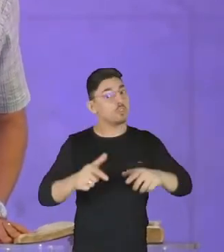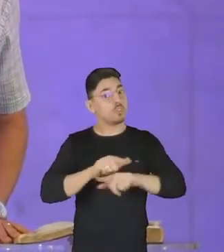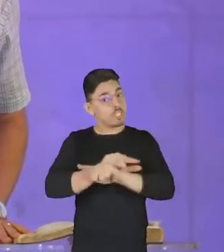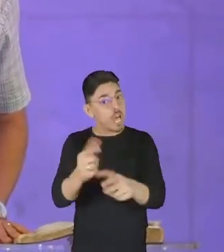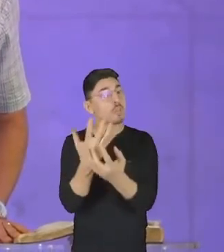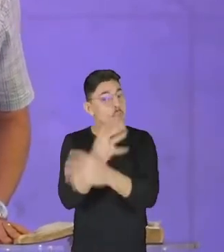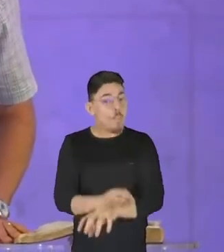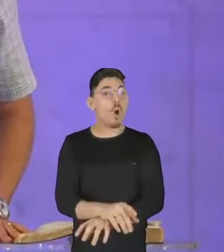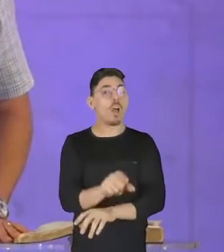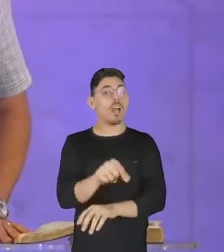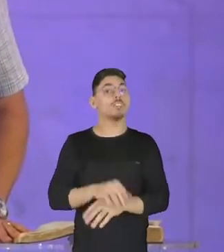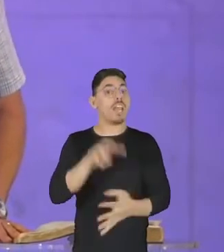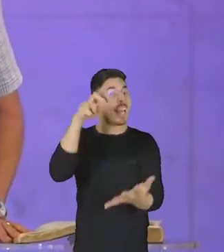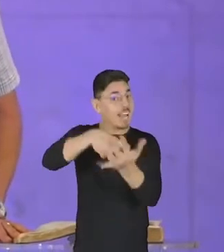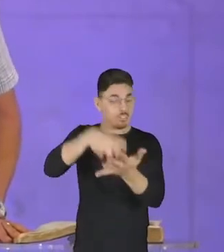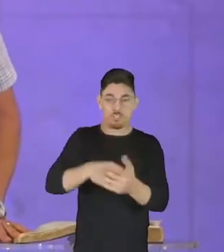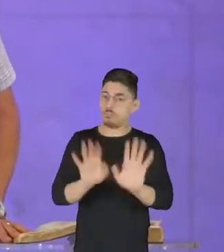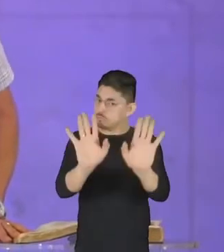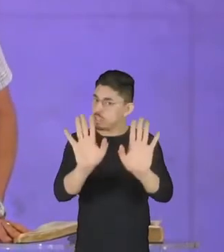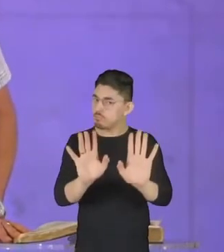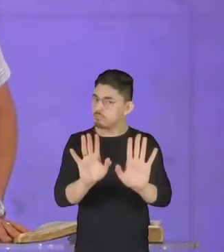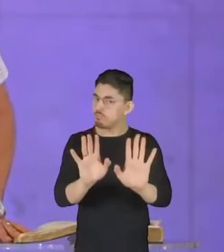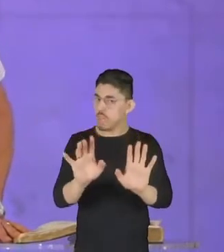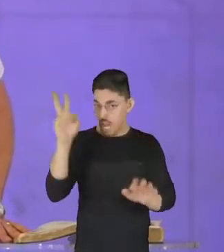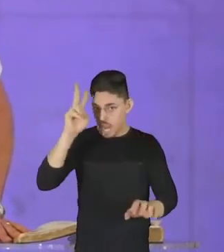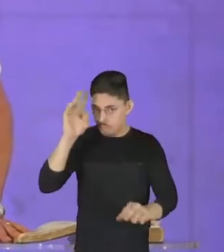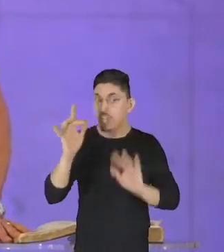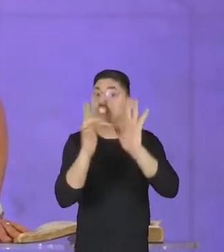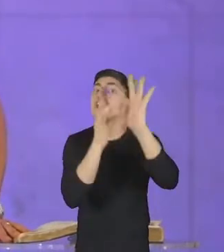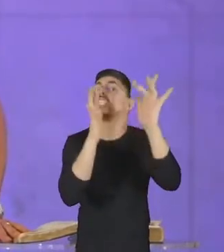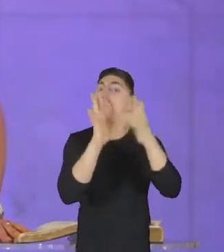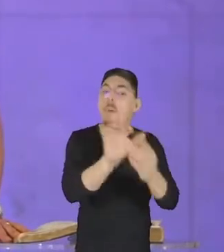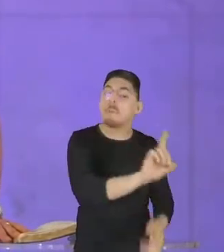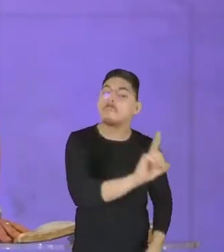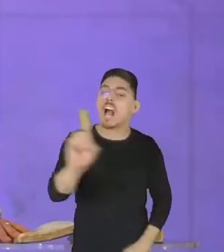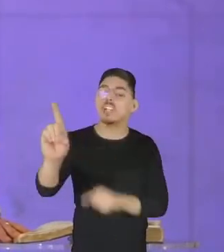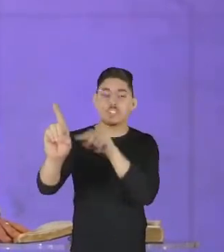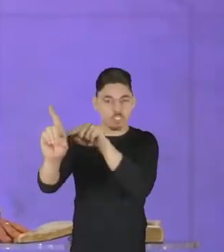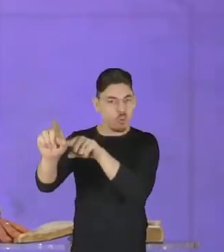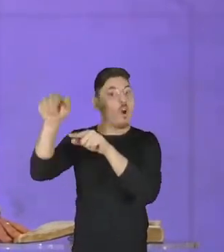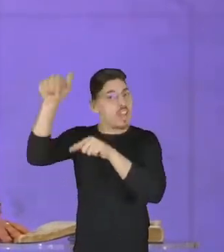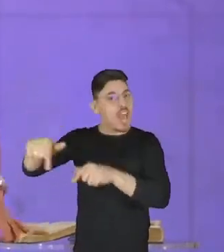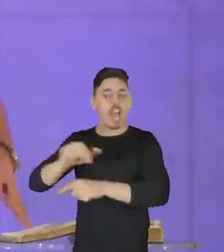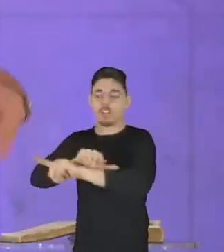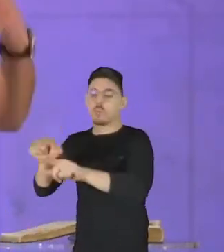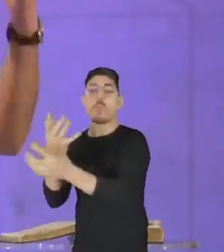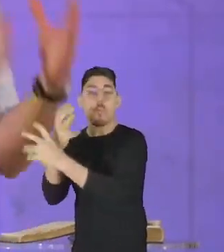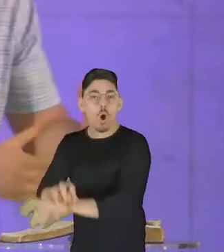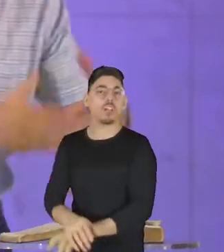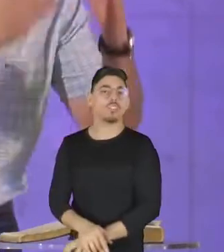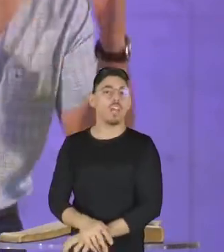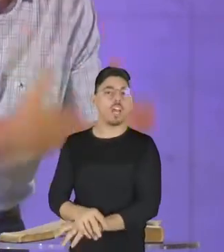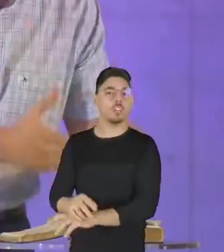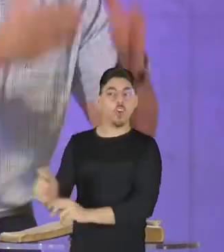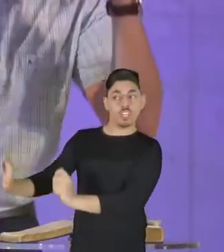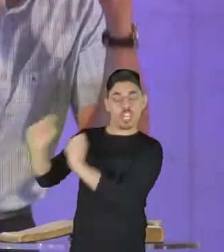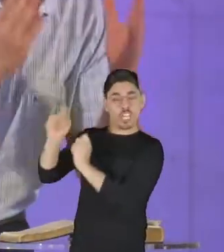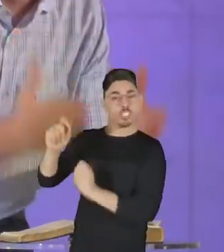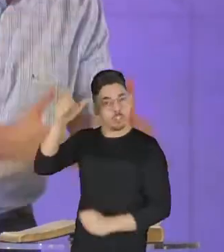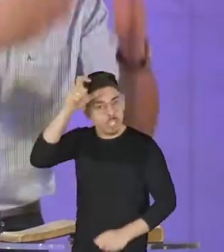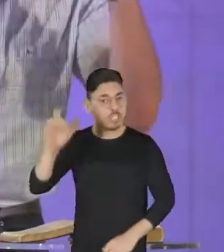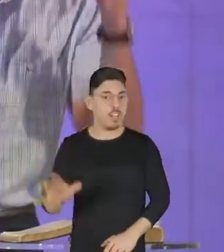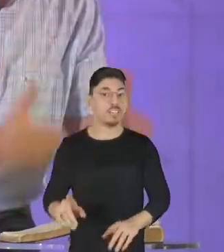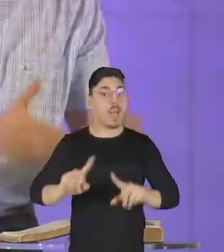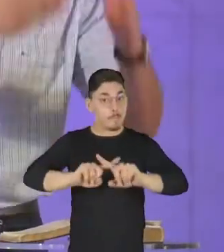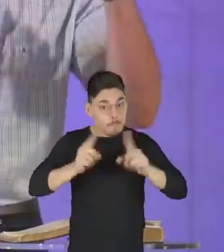de desobediência. Jesus passou pelo deserto, pela provação, pela tentação por Satanás. Mas este deserto da